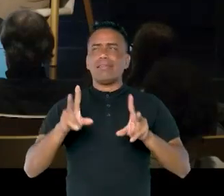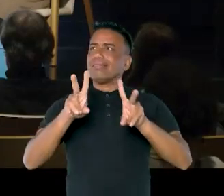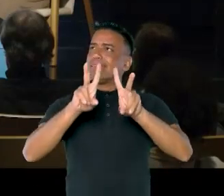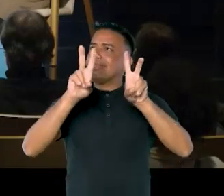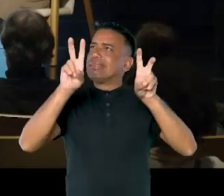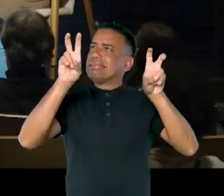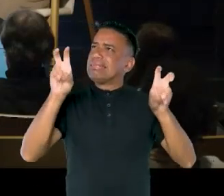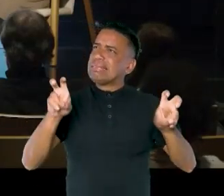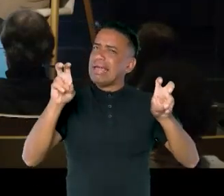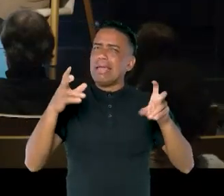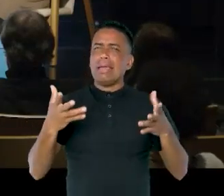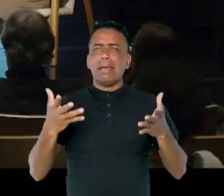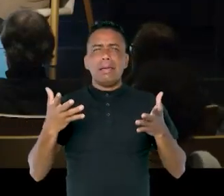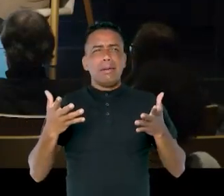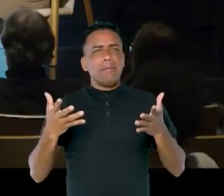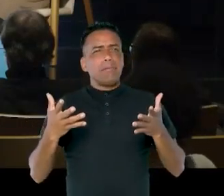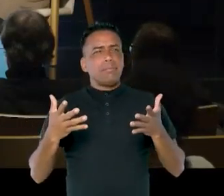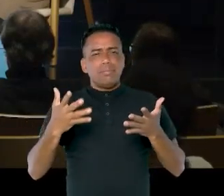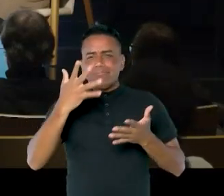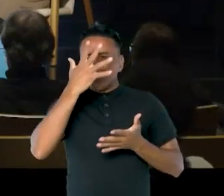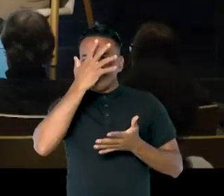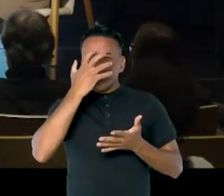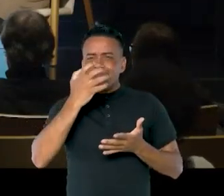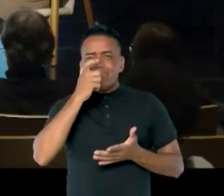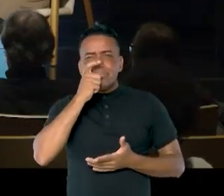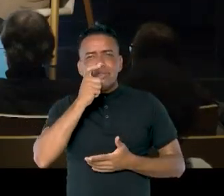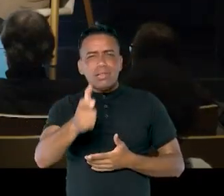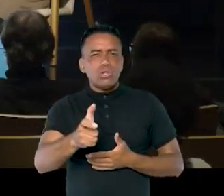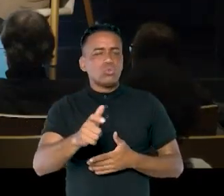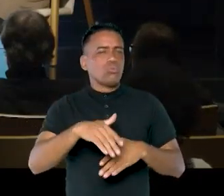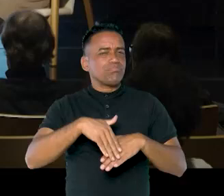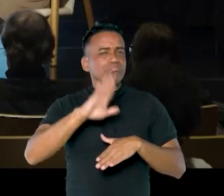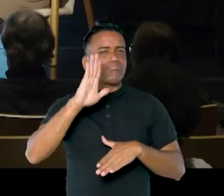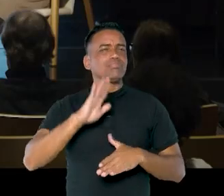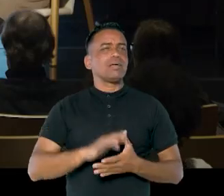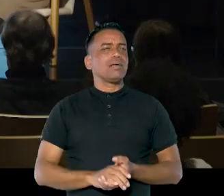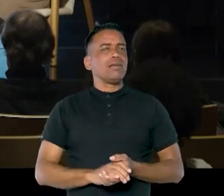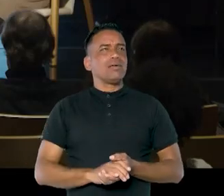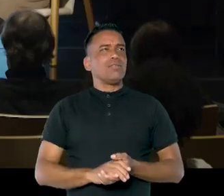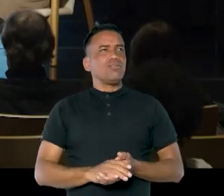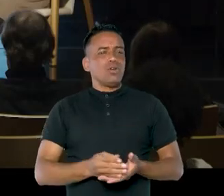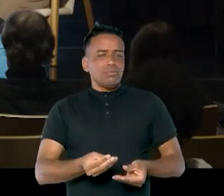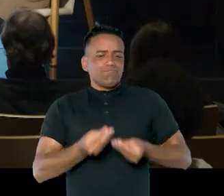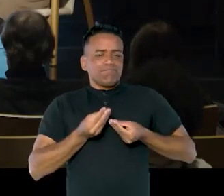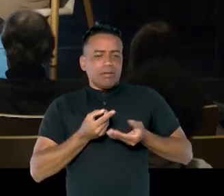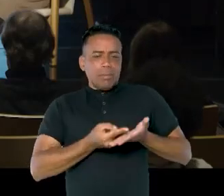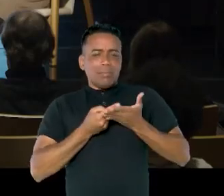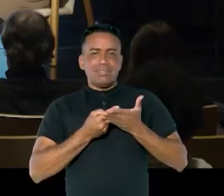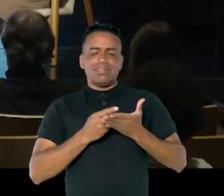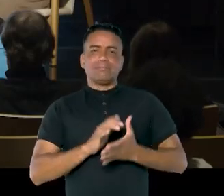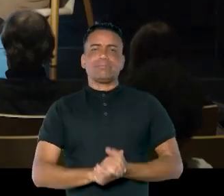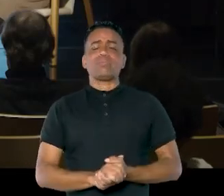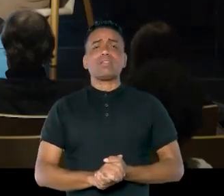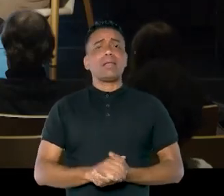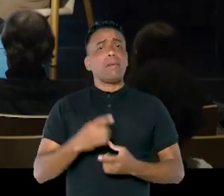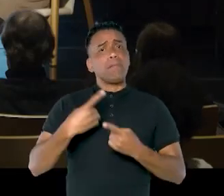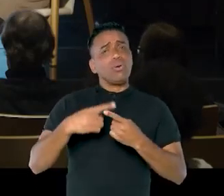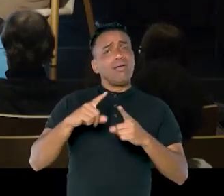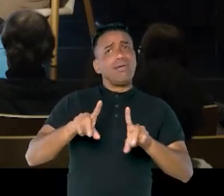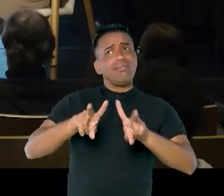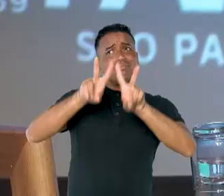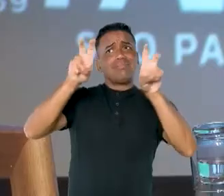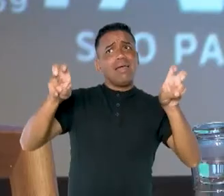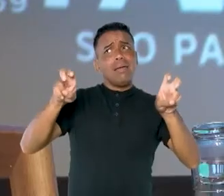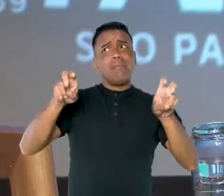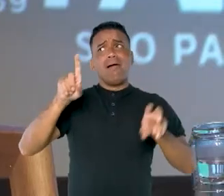Esse tema me interessou muito quando me foi apresentado, porque é um tema